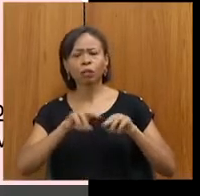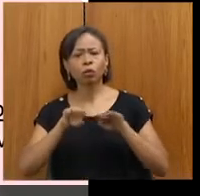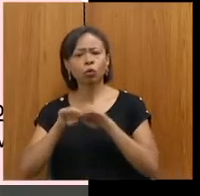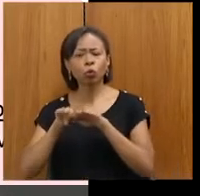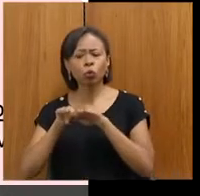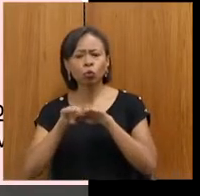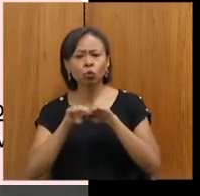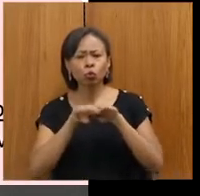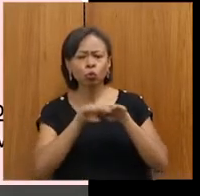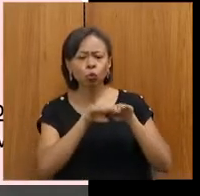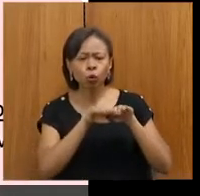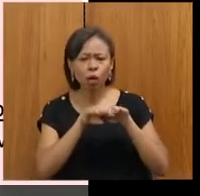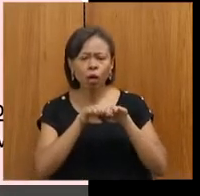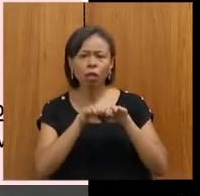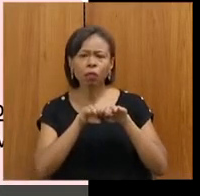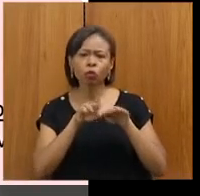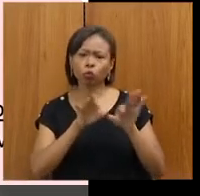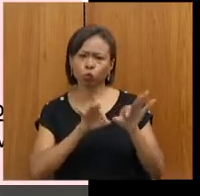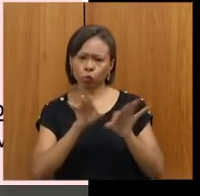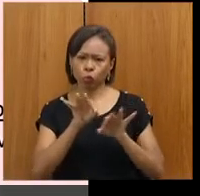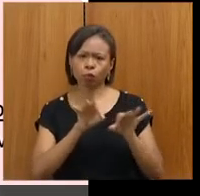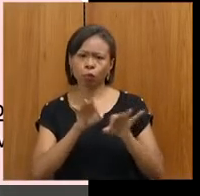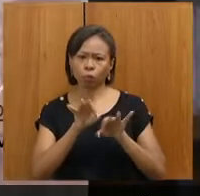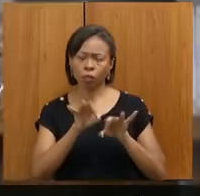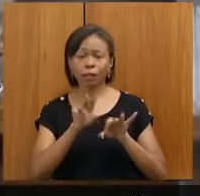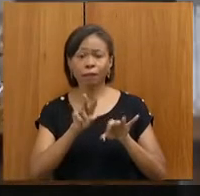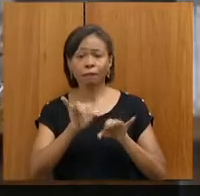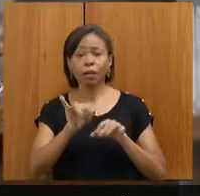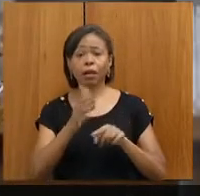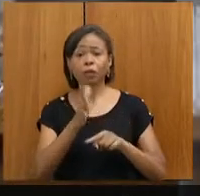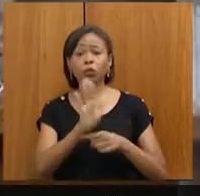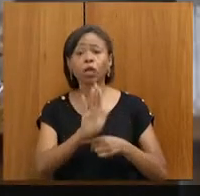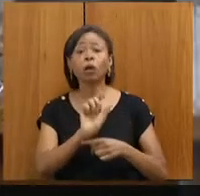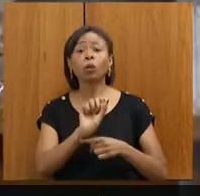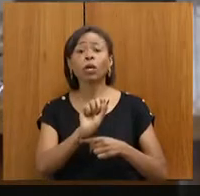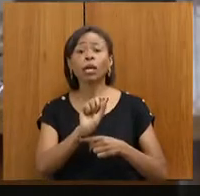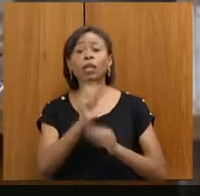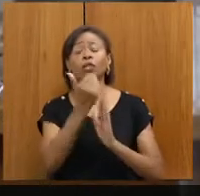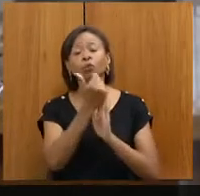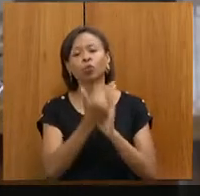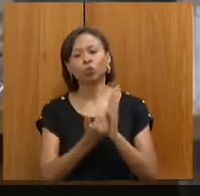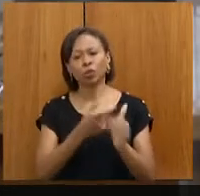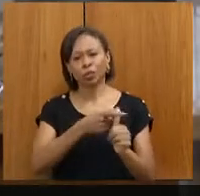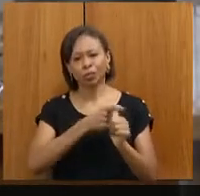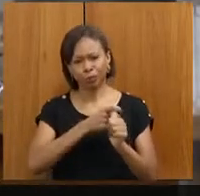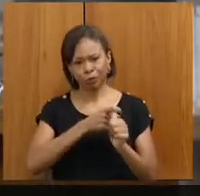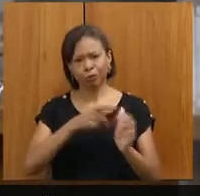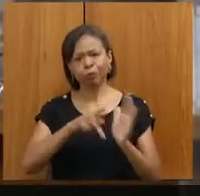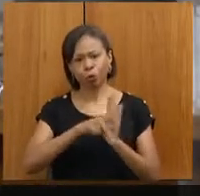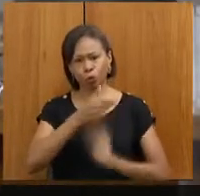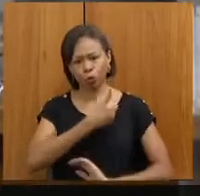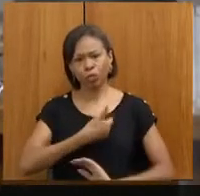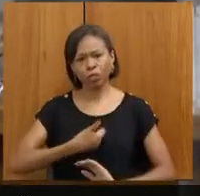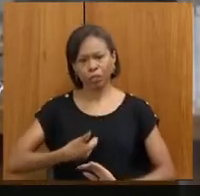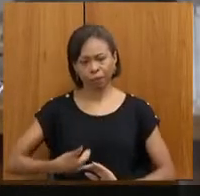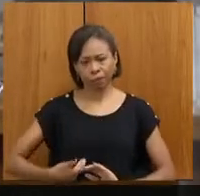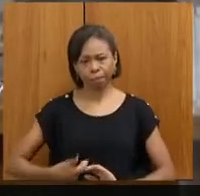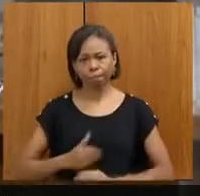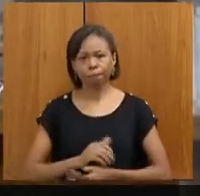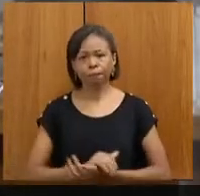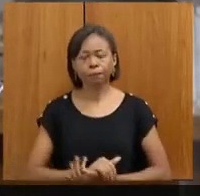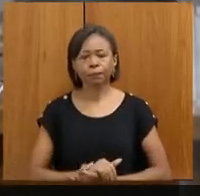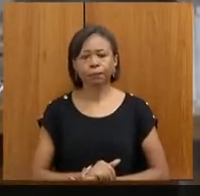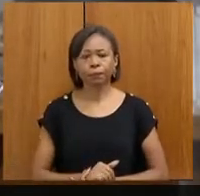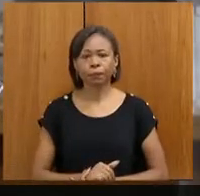equilíbrio do plano uma vez que ela o ajudará na redução do endividamento do estado e no pagamento de resto a pagar próximo por